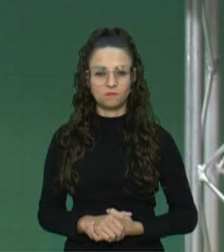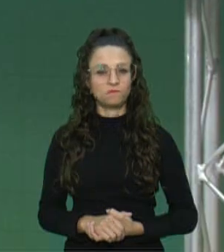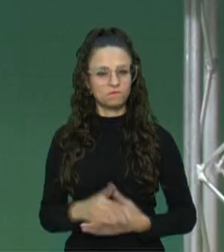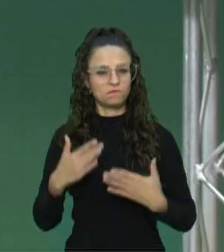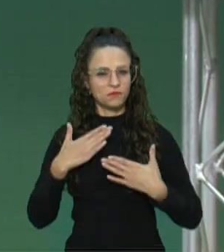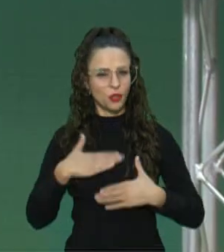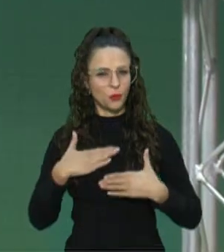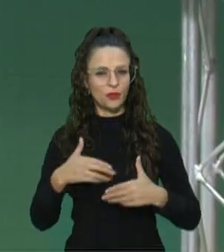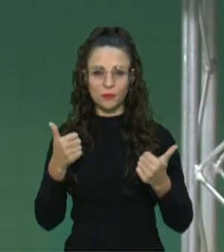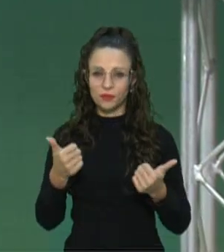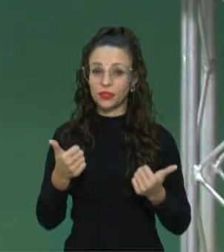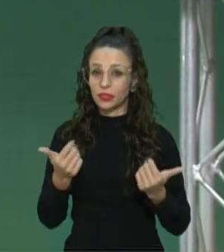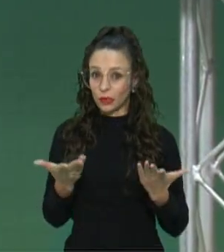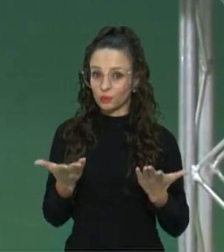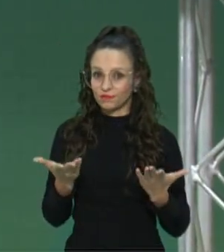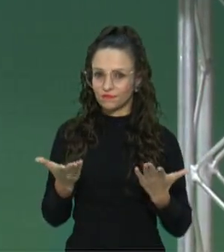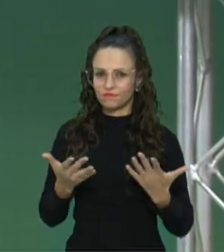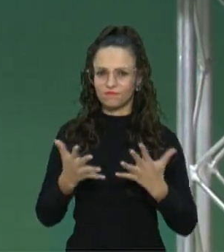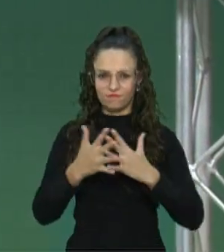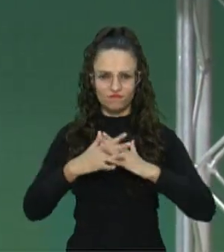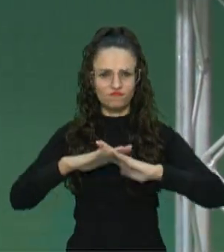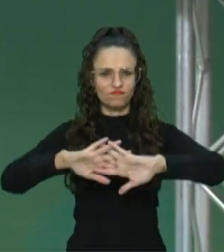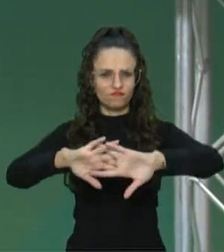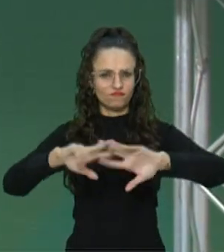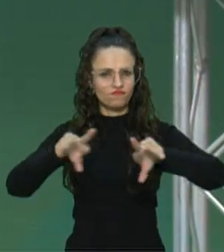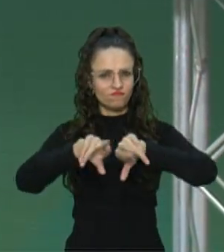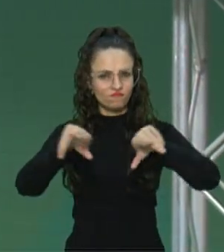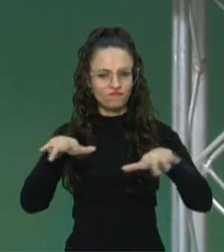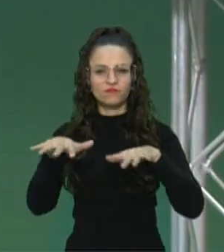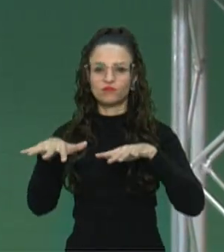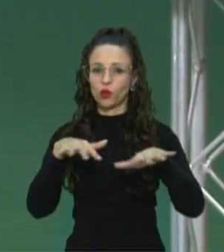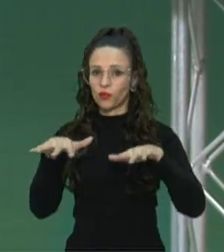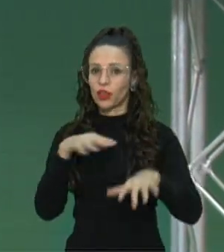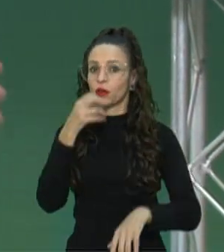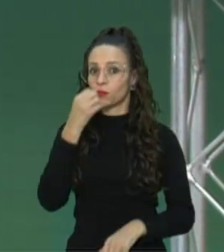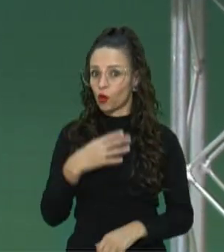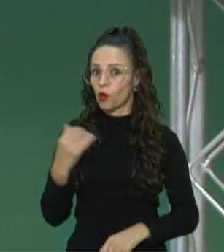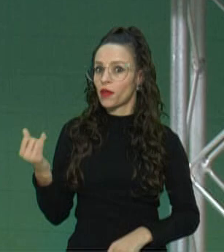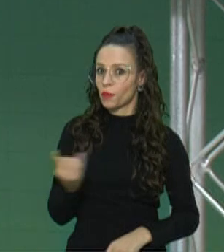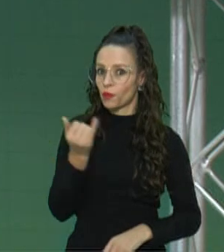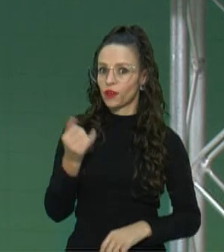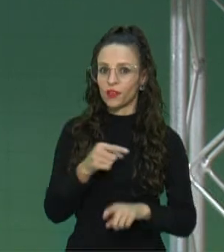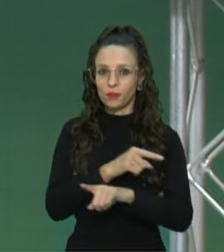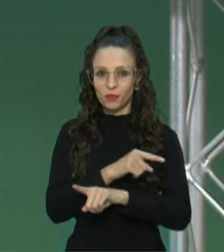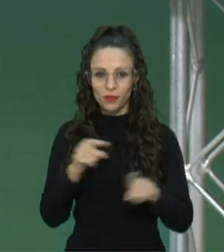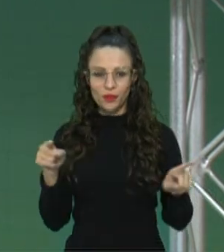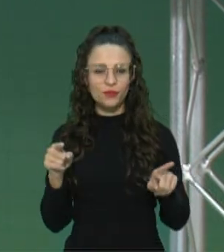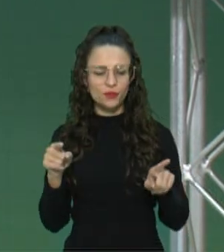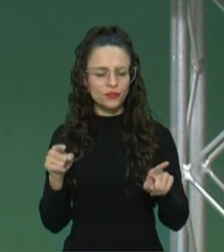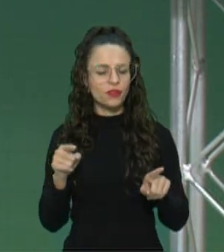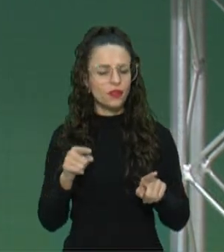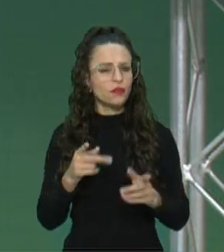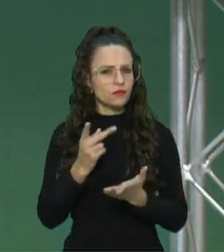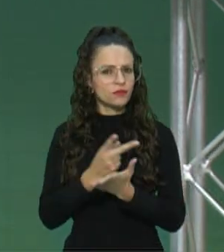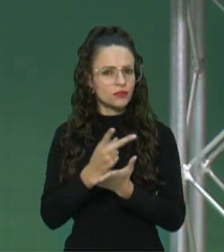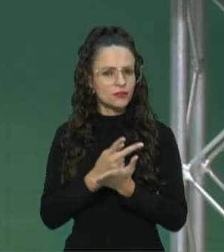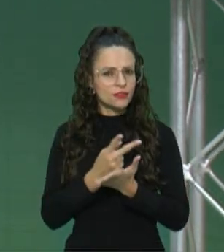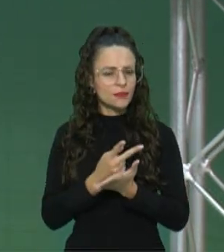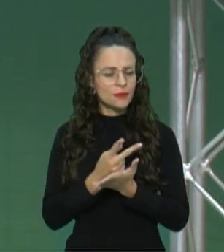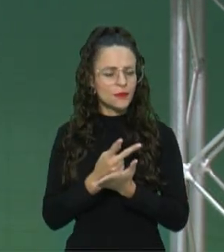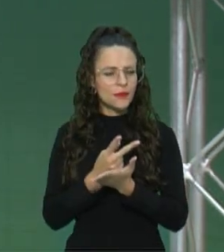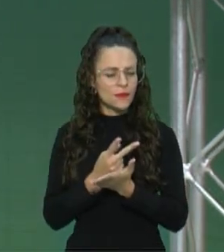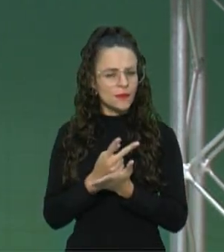Tranquilo, né? Então, esses movimentos são bastante recomendados, fácil, muito necessário, né? Estou sendo enfático nessa parte, né? Vocês já